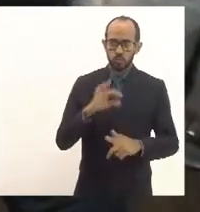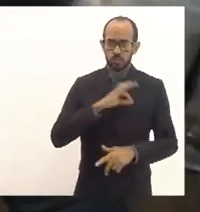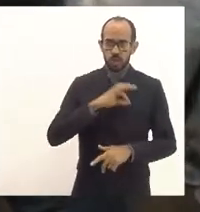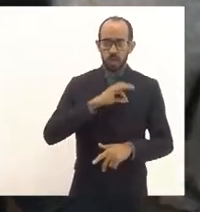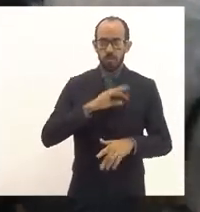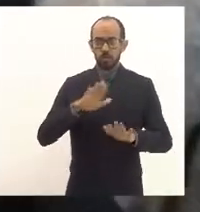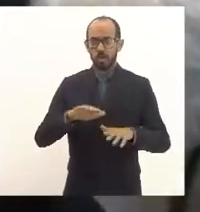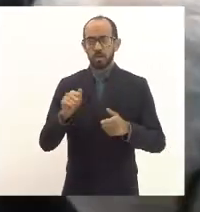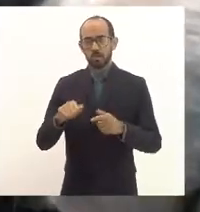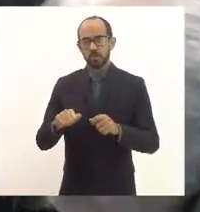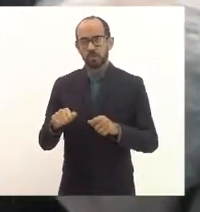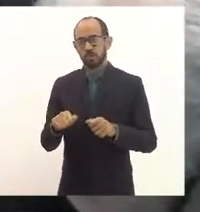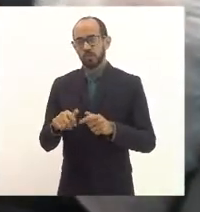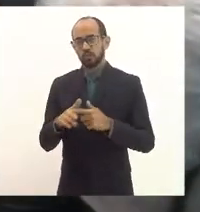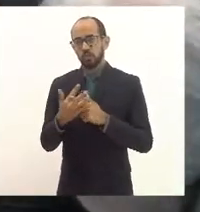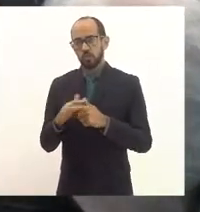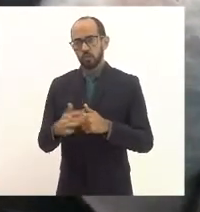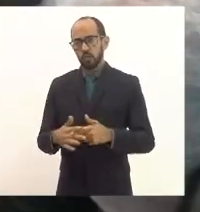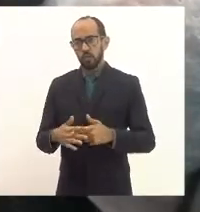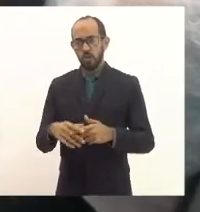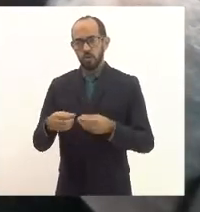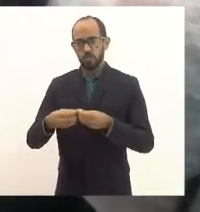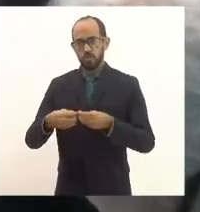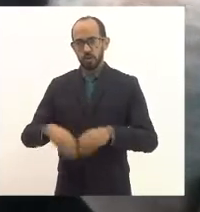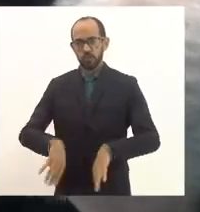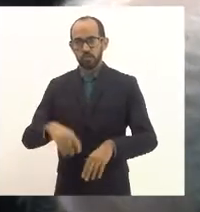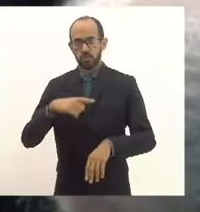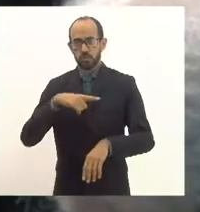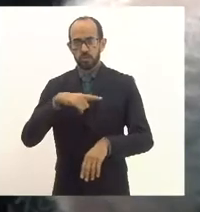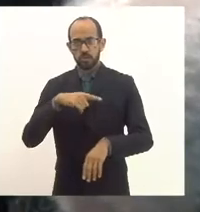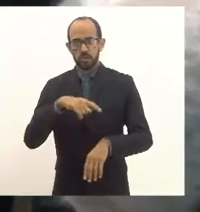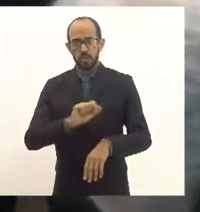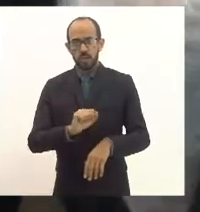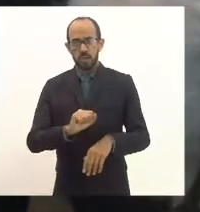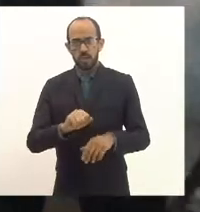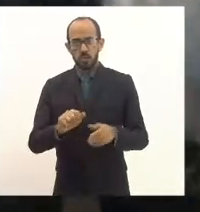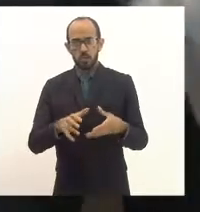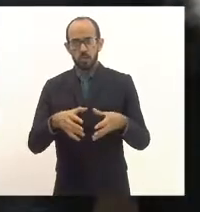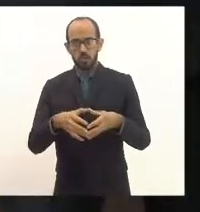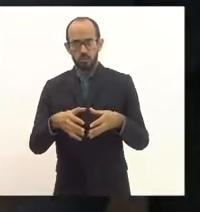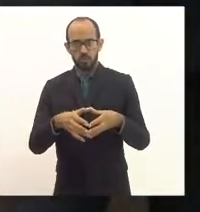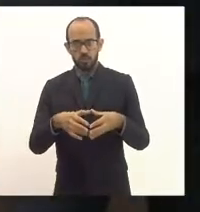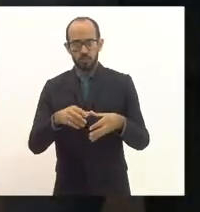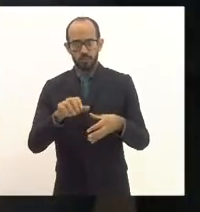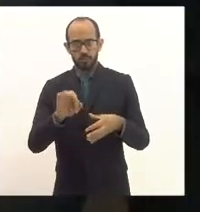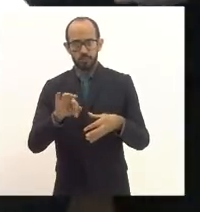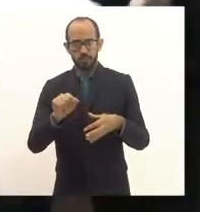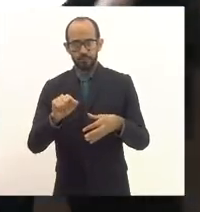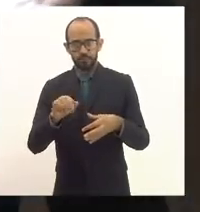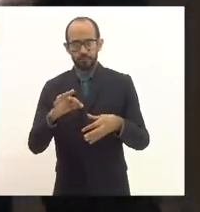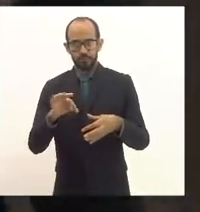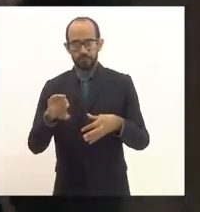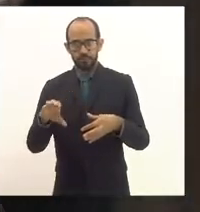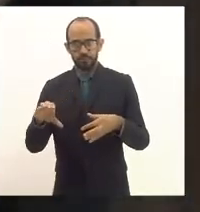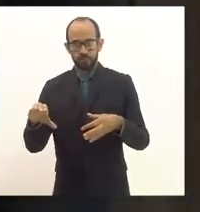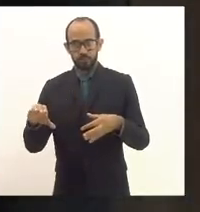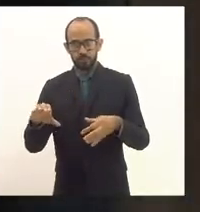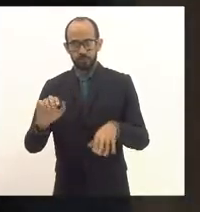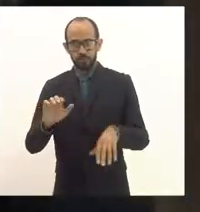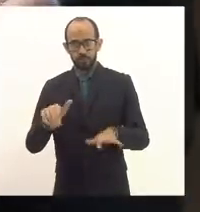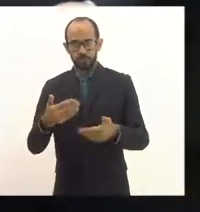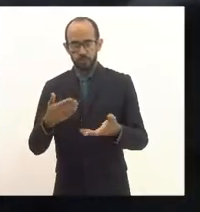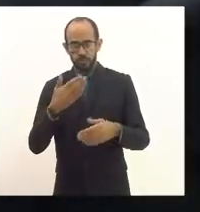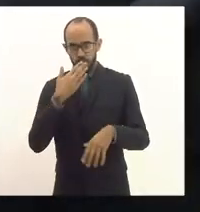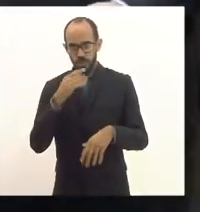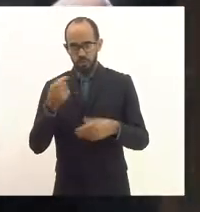estamos reparando um dano que, de fato, existe com a classe dos instrutores da FAETEC. Então, eu peço encarecidamente para